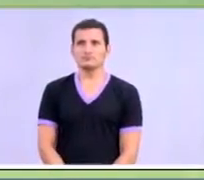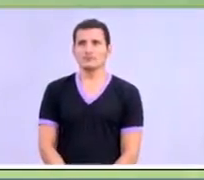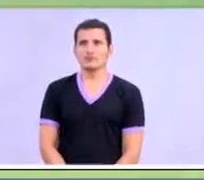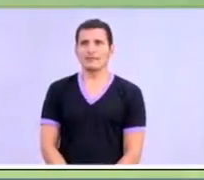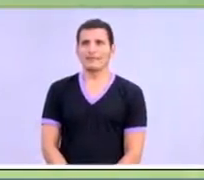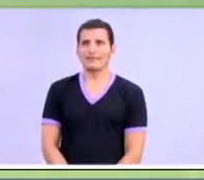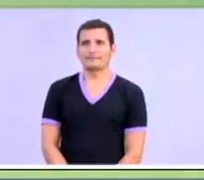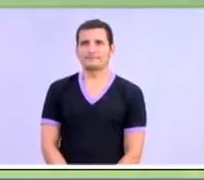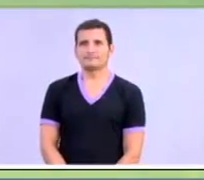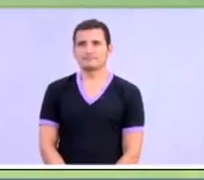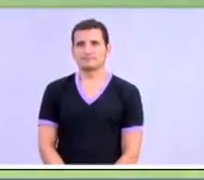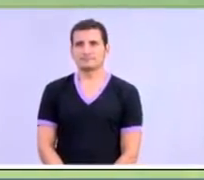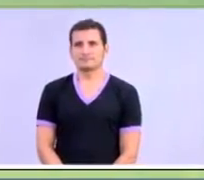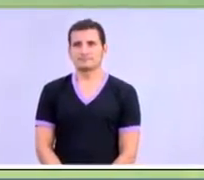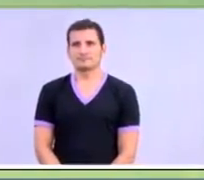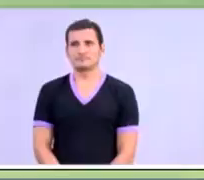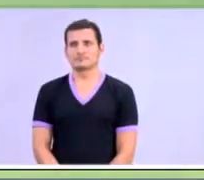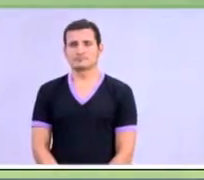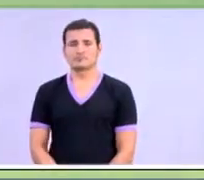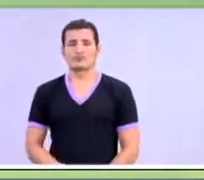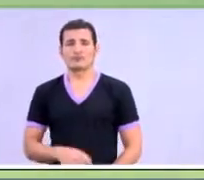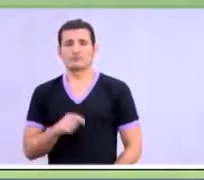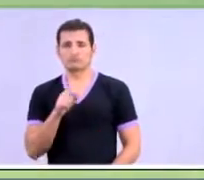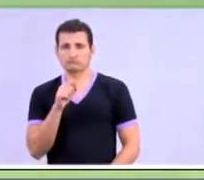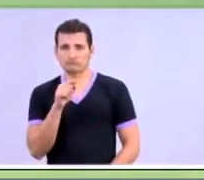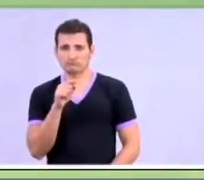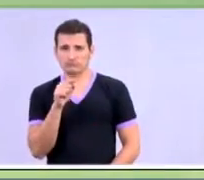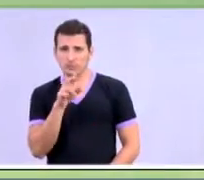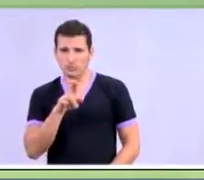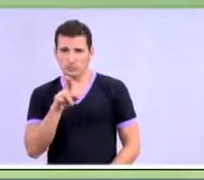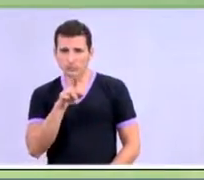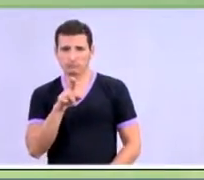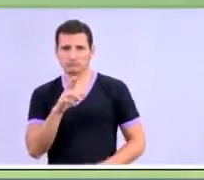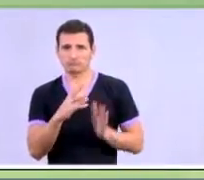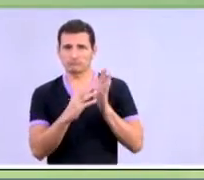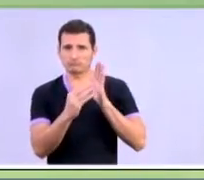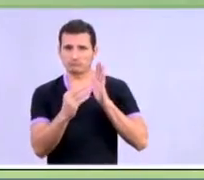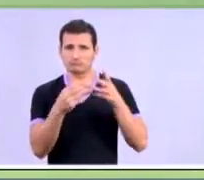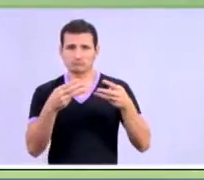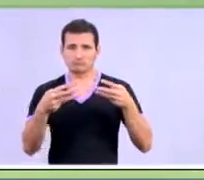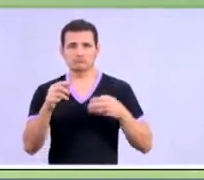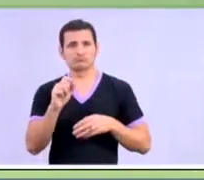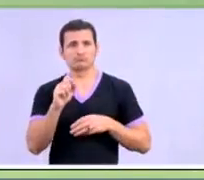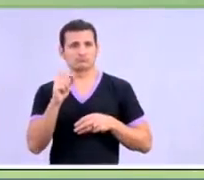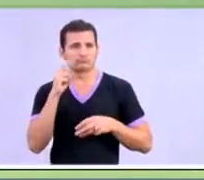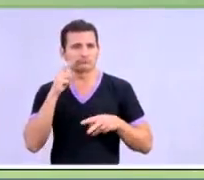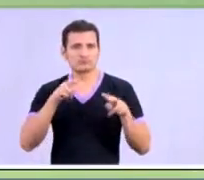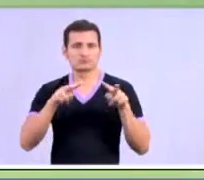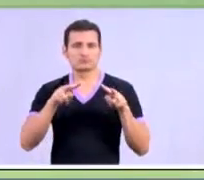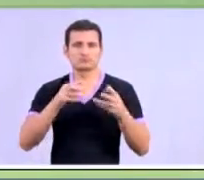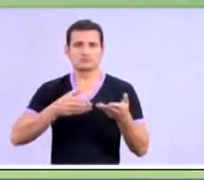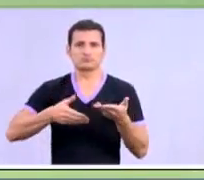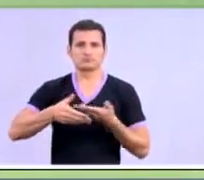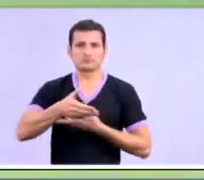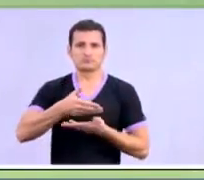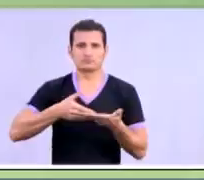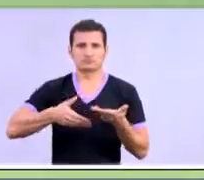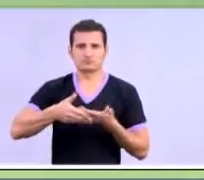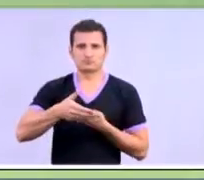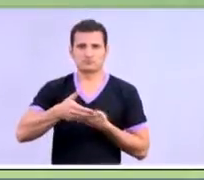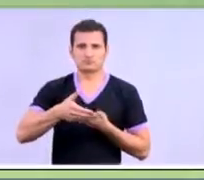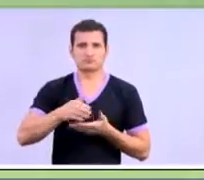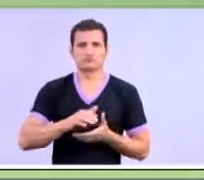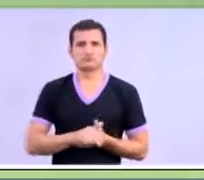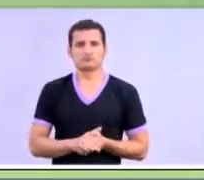A finalidade do uso de modelos de rede é a de possibilidade de visualizar a interação entre